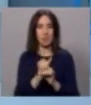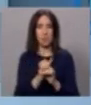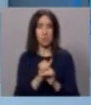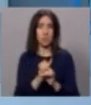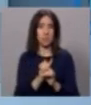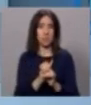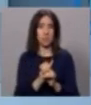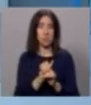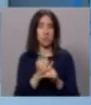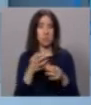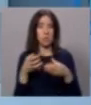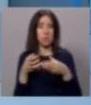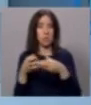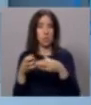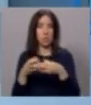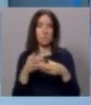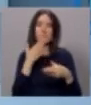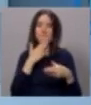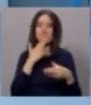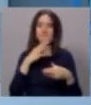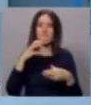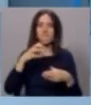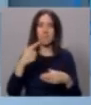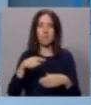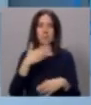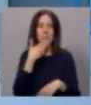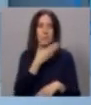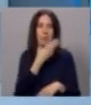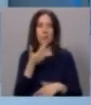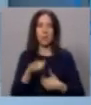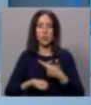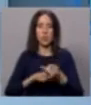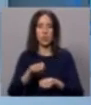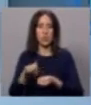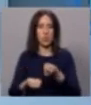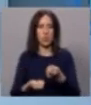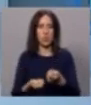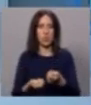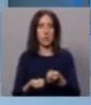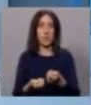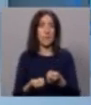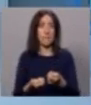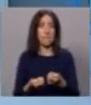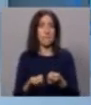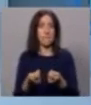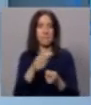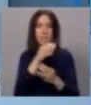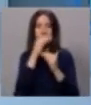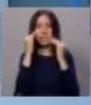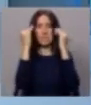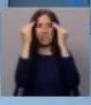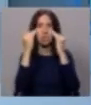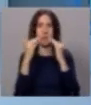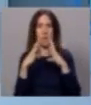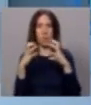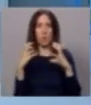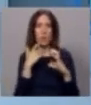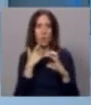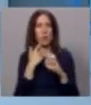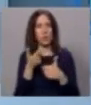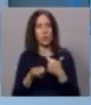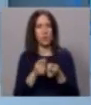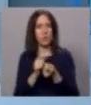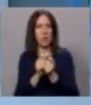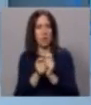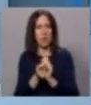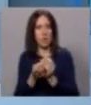o grupo oriental ainda com alguma precipitação durante a manhã, gradualmente, portanto, o céu está geralmente muito nublado, gradualmente irá